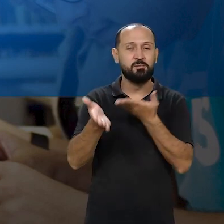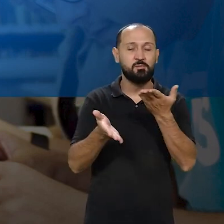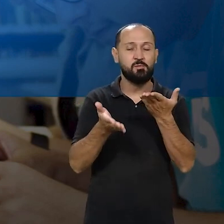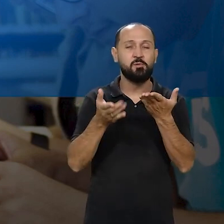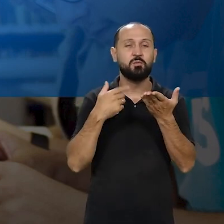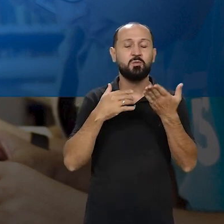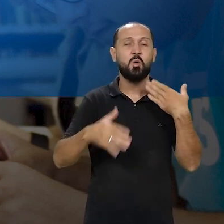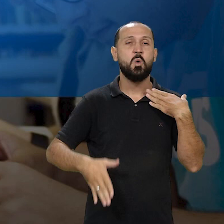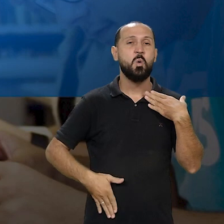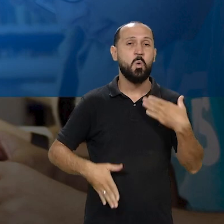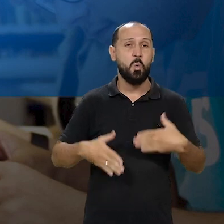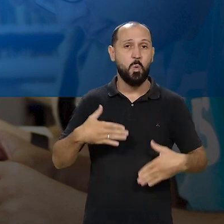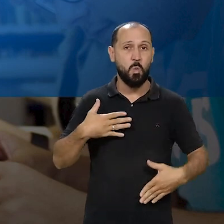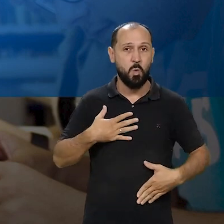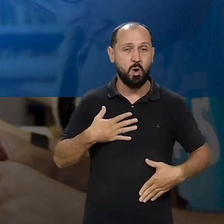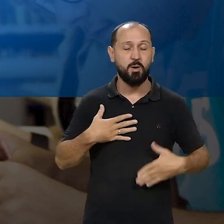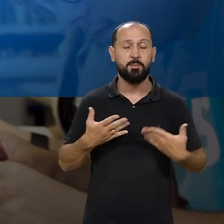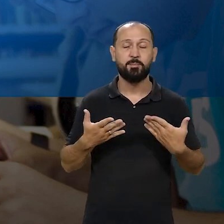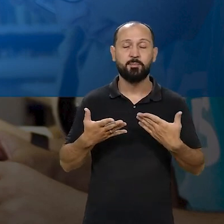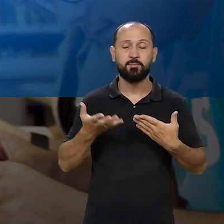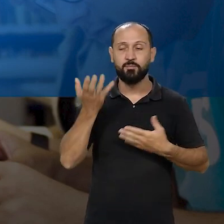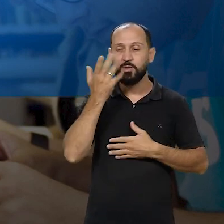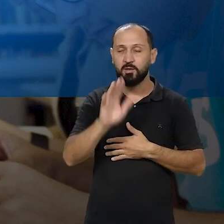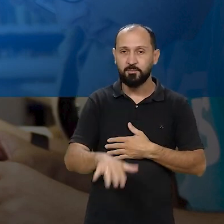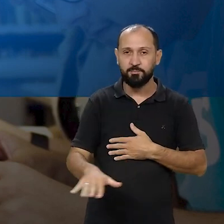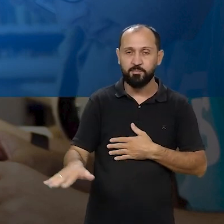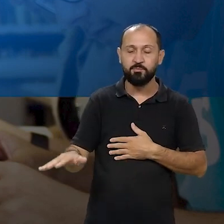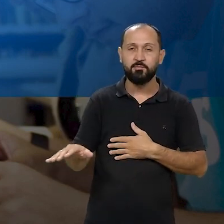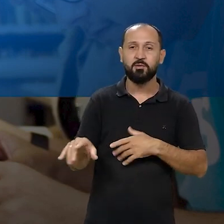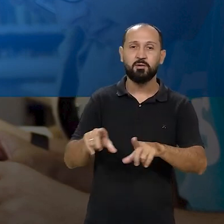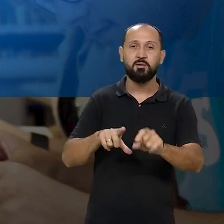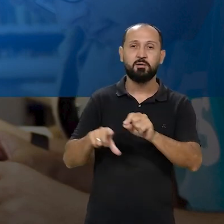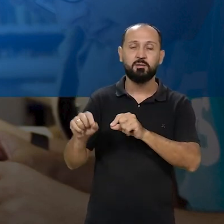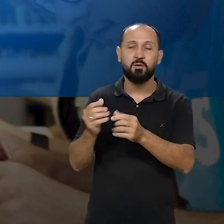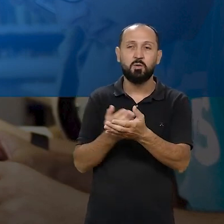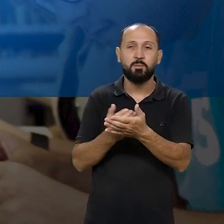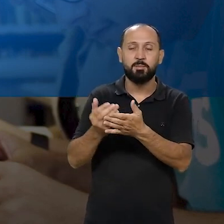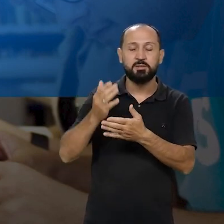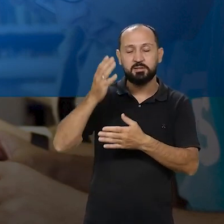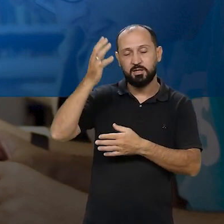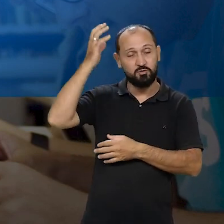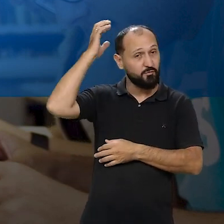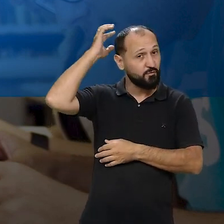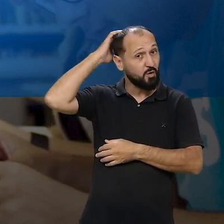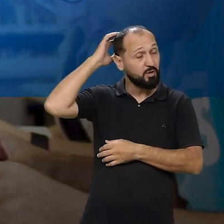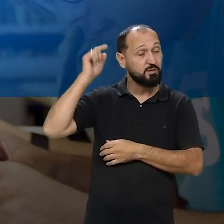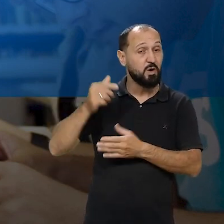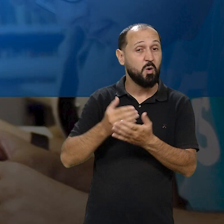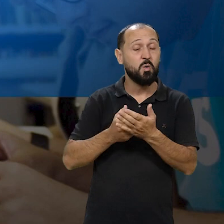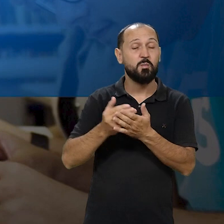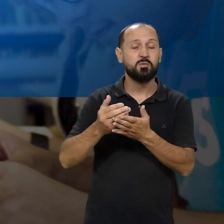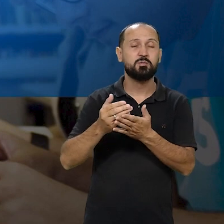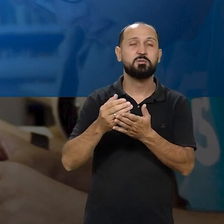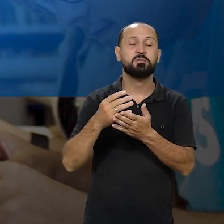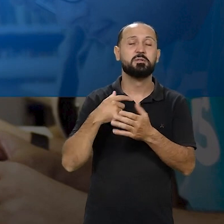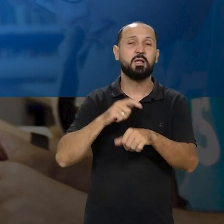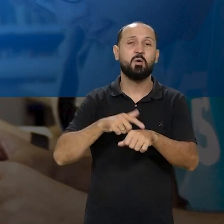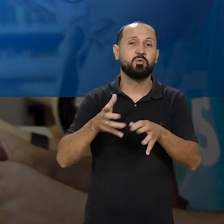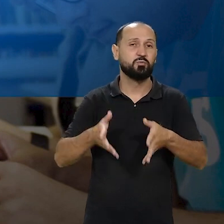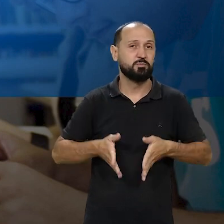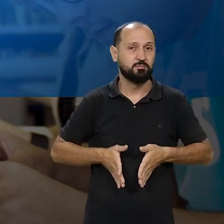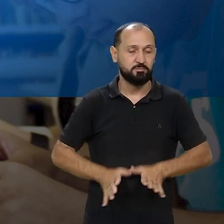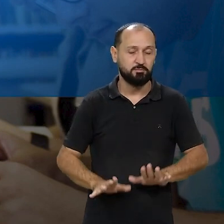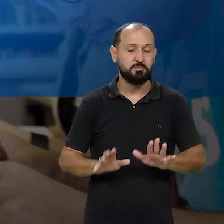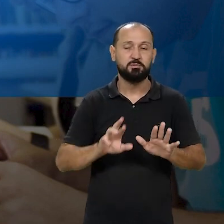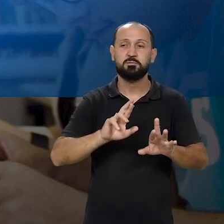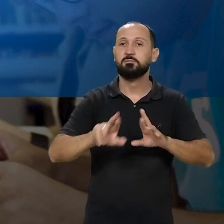que o corpo da criança, né? A sexualidade, desde Freud, pelo menos, ela tá aí desde que a gente nasce, né?